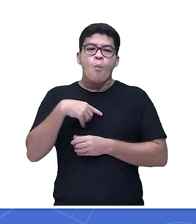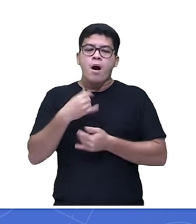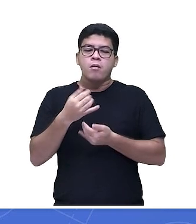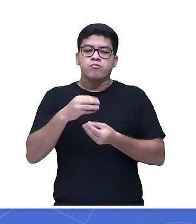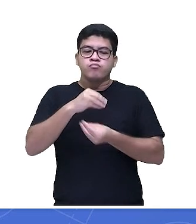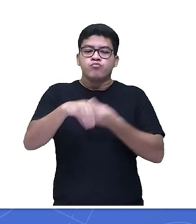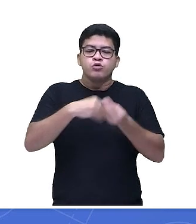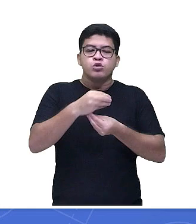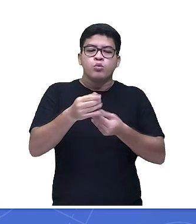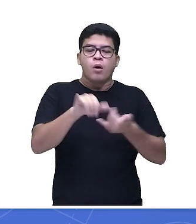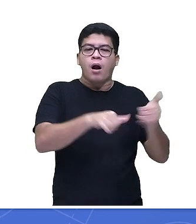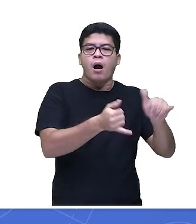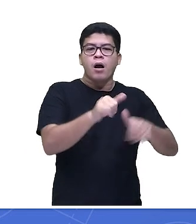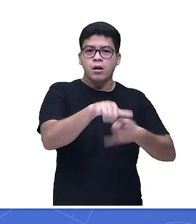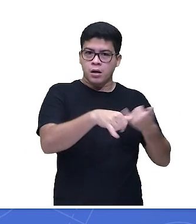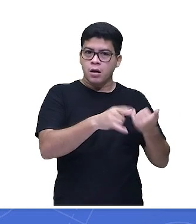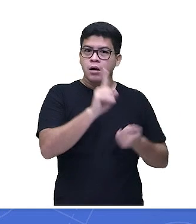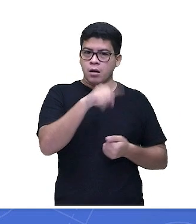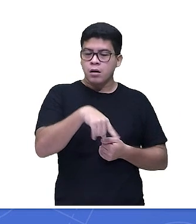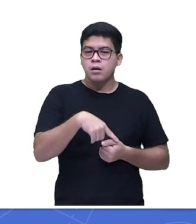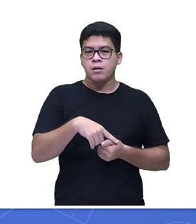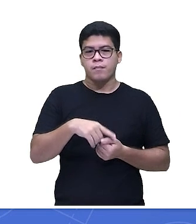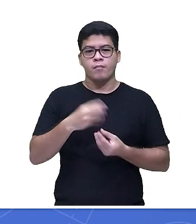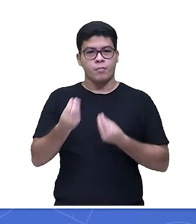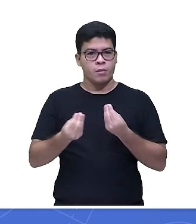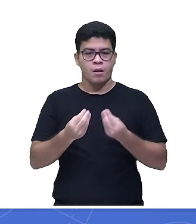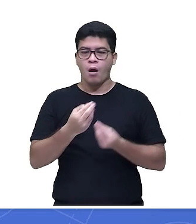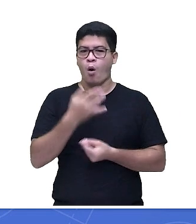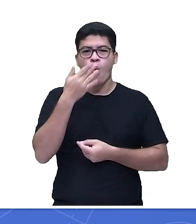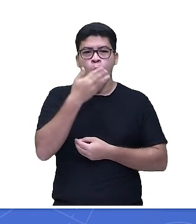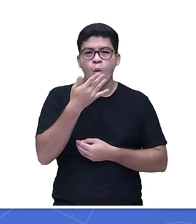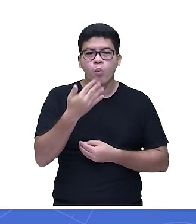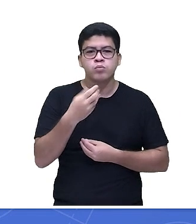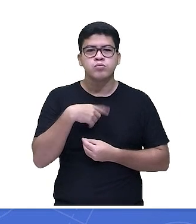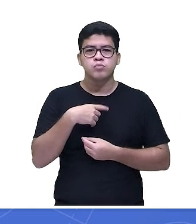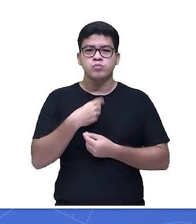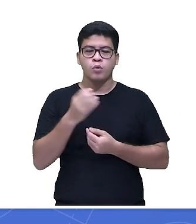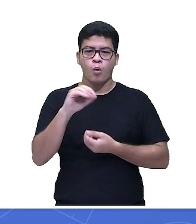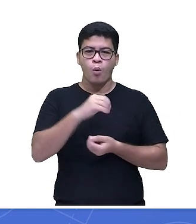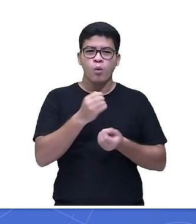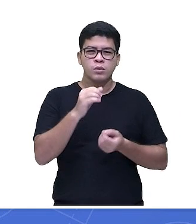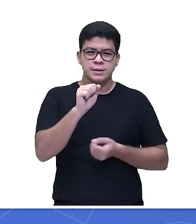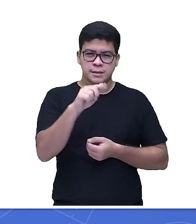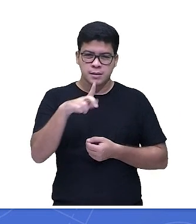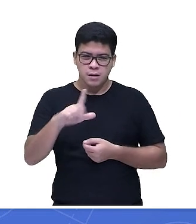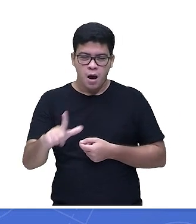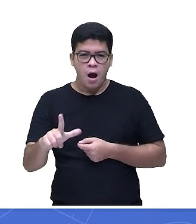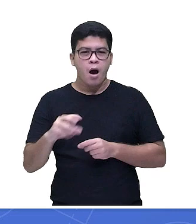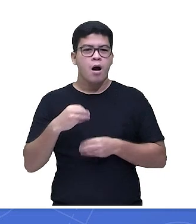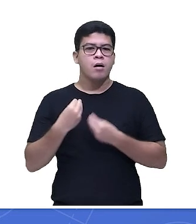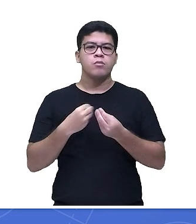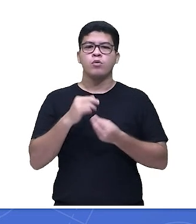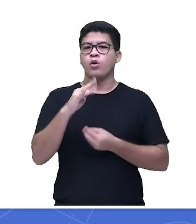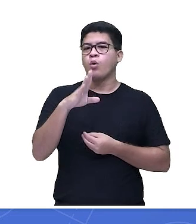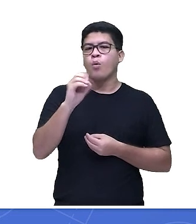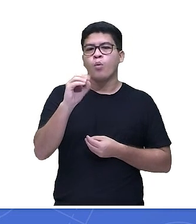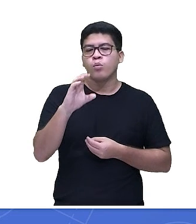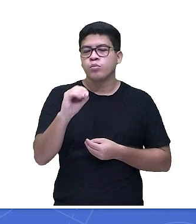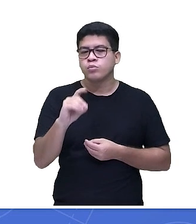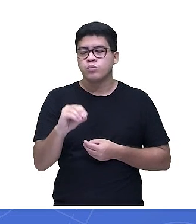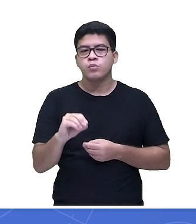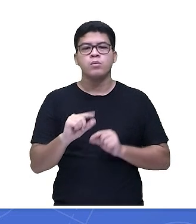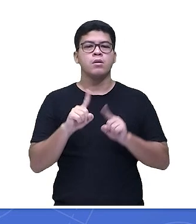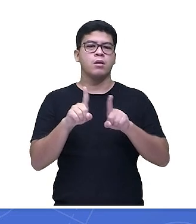A glicose, cloreto de sódio, nitrato de prata e o iodo sólido. Aí nós temos aqui o comentário, pode colocar